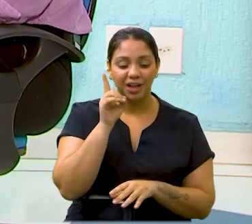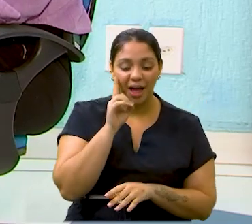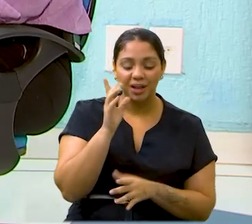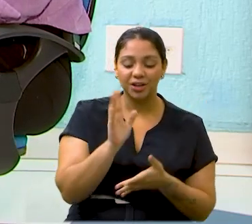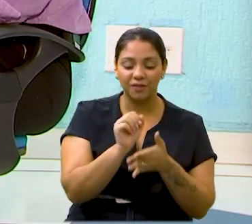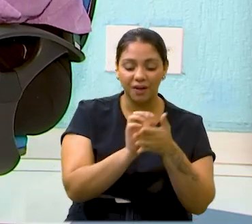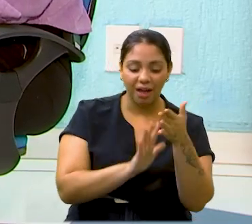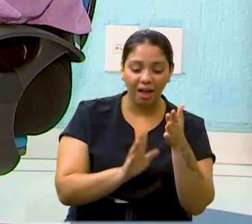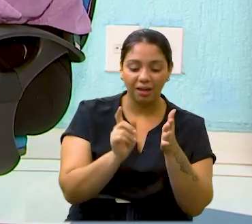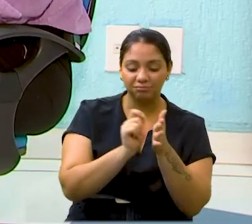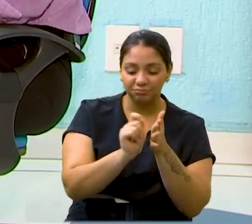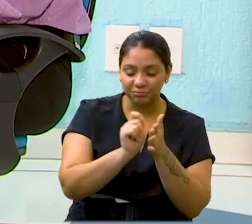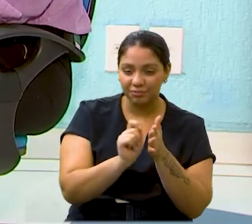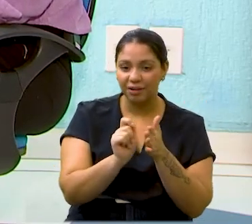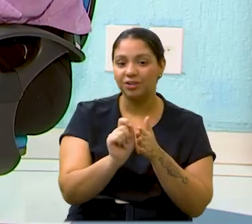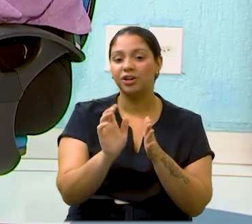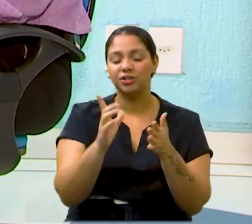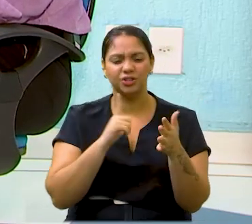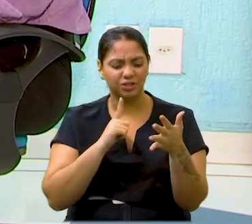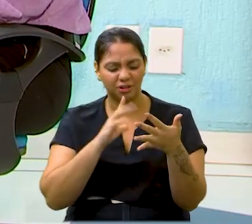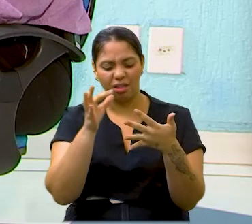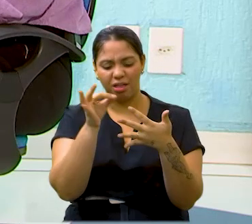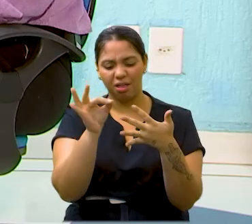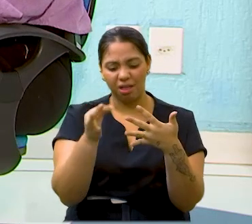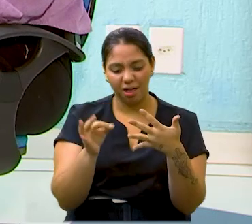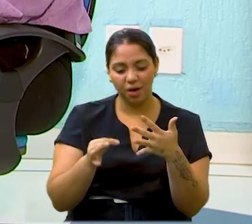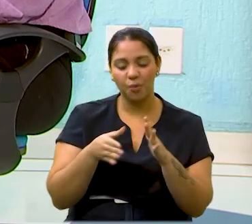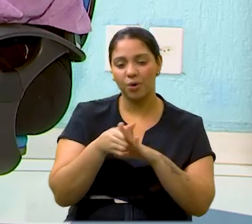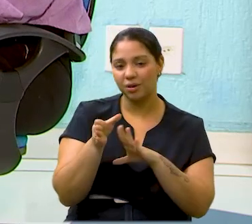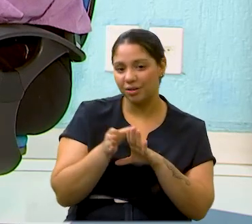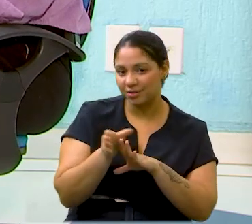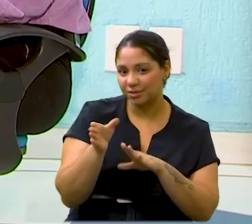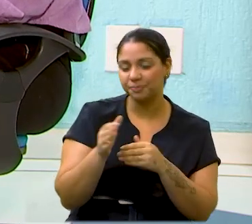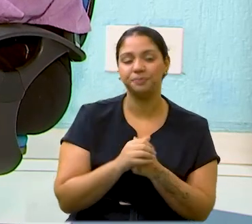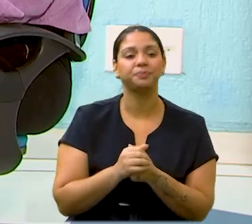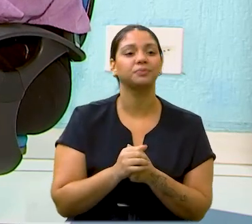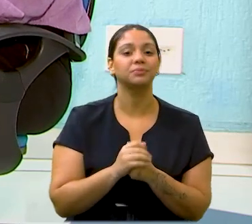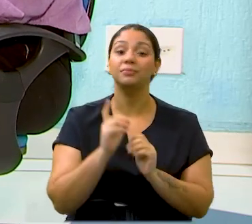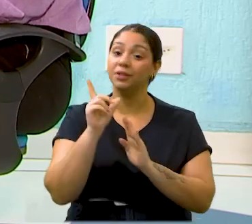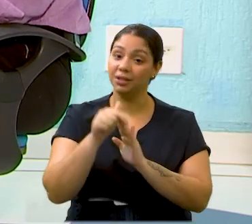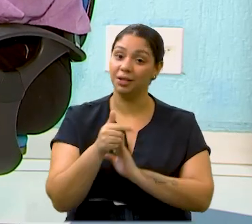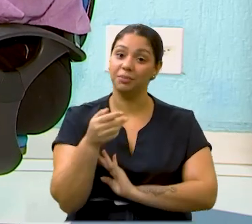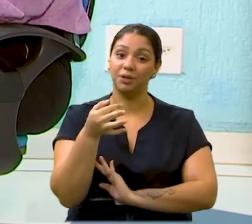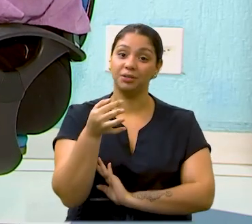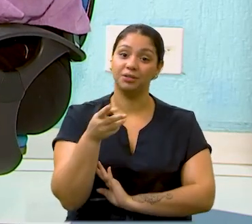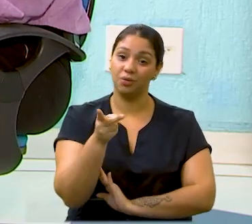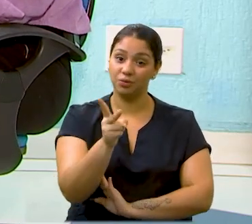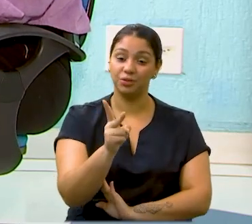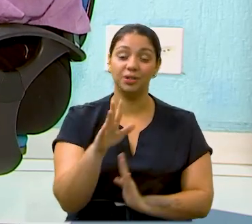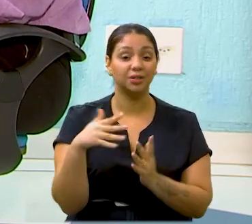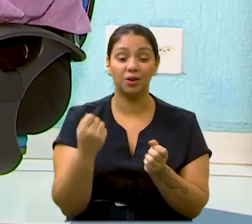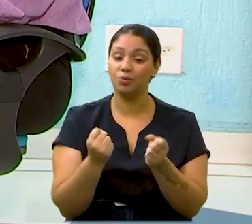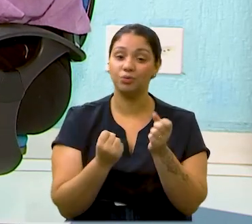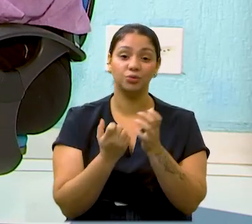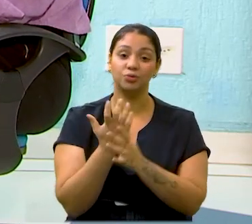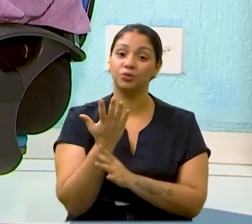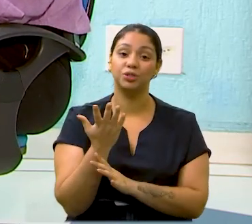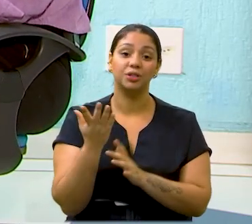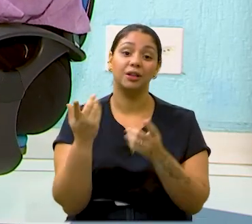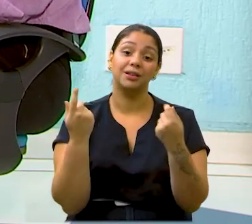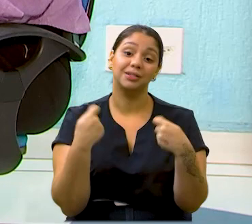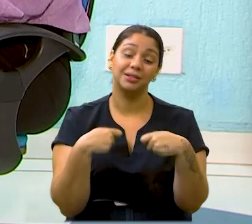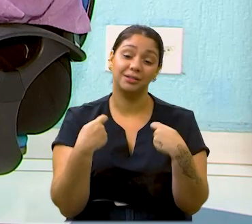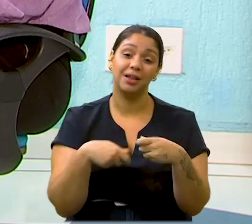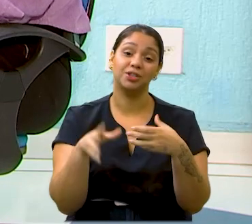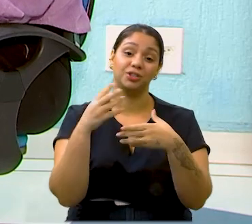praticando, que depois voltava uma certa correção com orientação, né, para dar continuidade. Então surgiu de uma necessidade